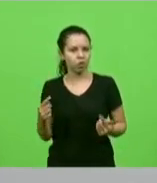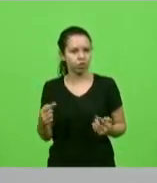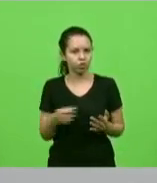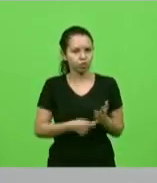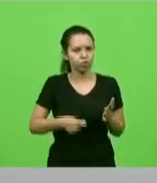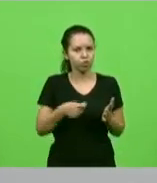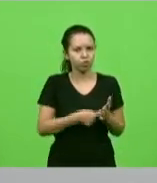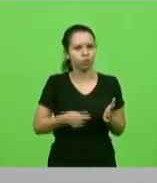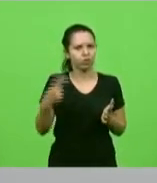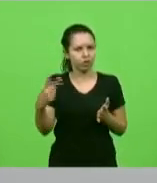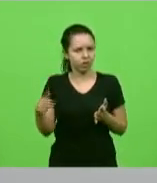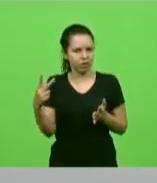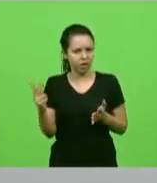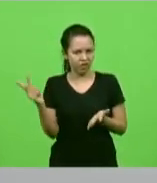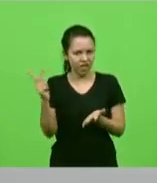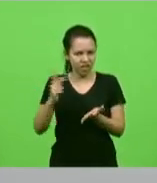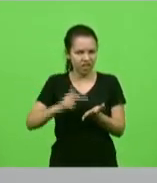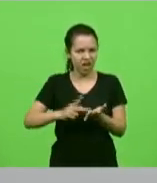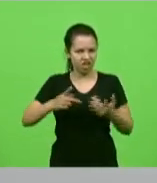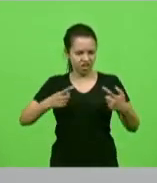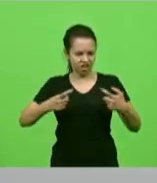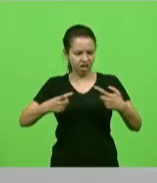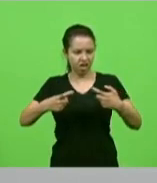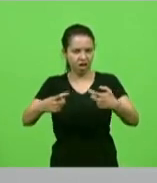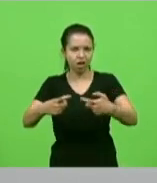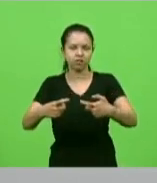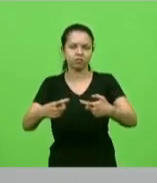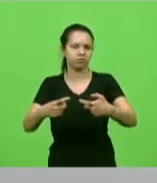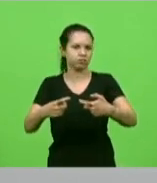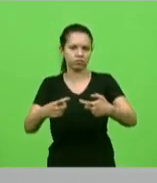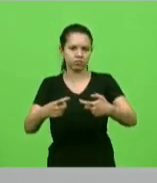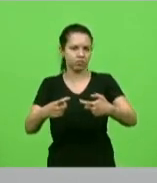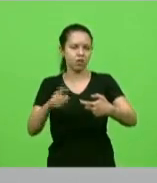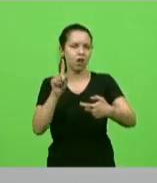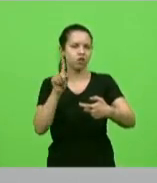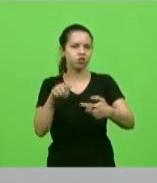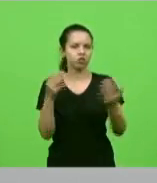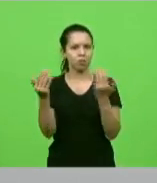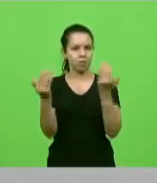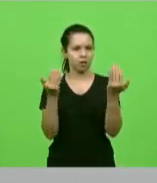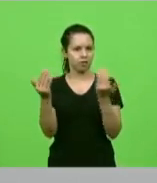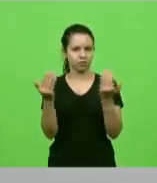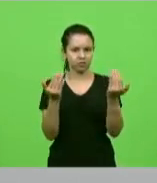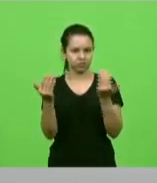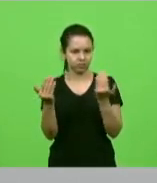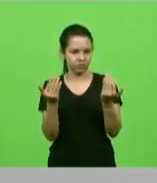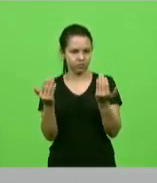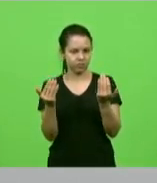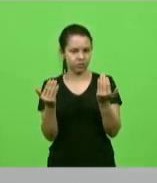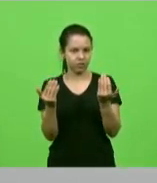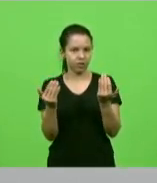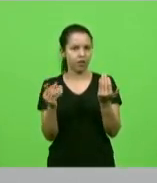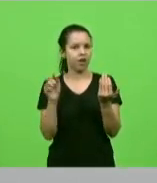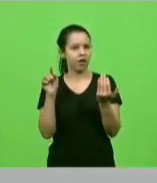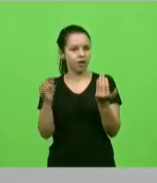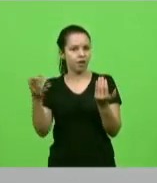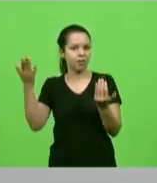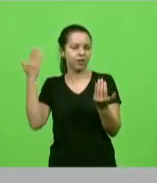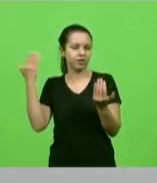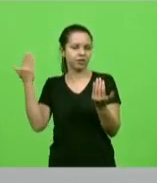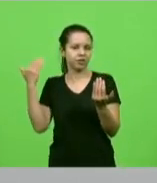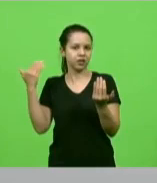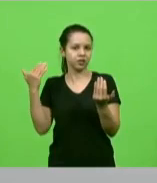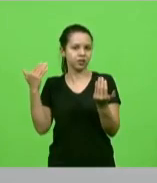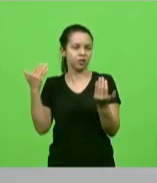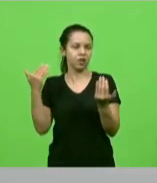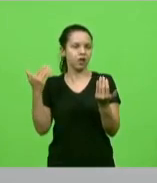não se refere literalmente a uma batalha. Na verdade, isso é uma metáfora. E sim, que tratava ele naquela oportunidade em